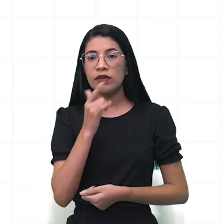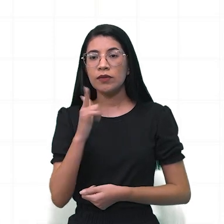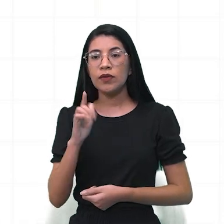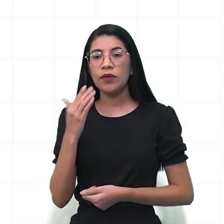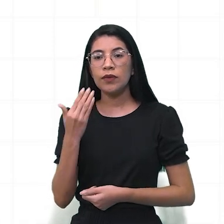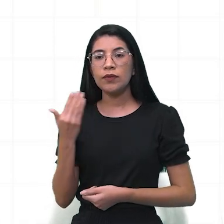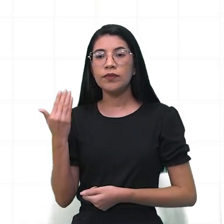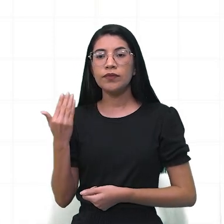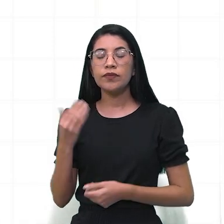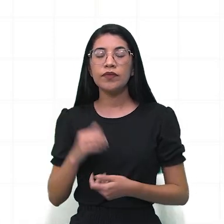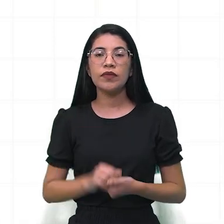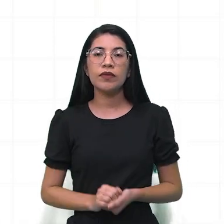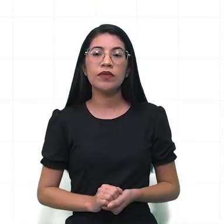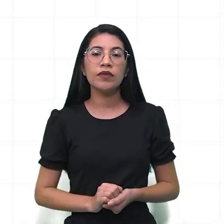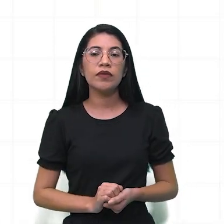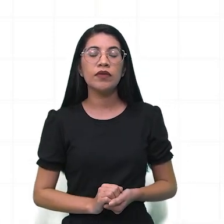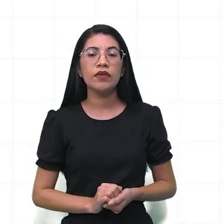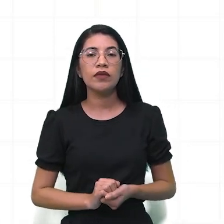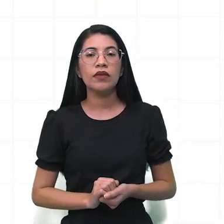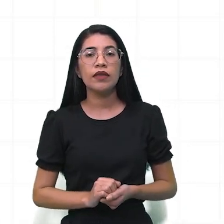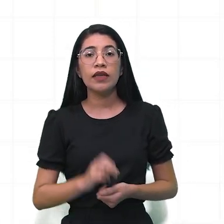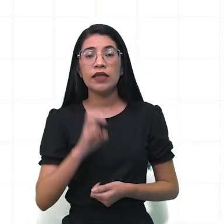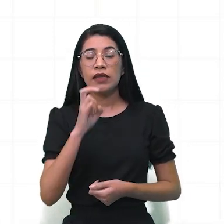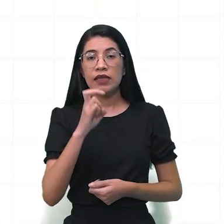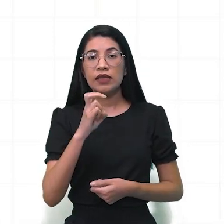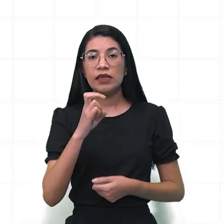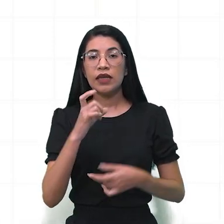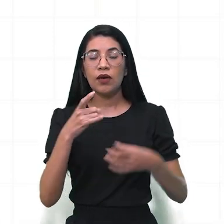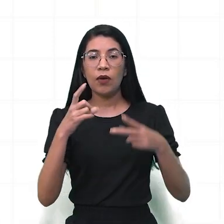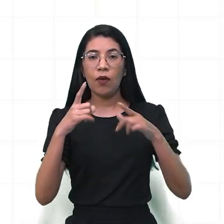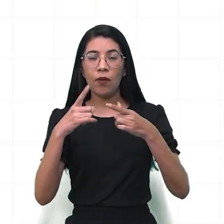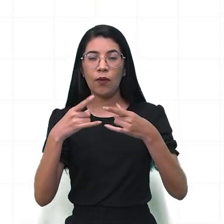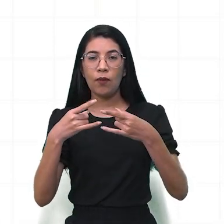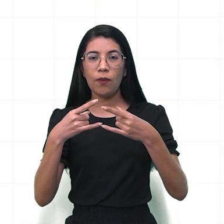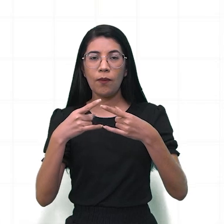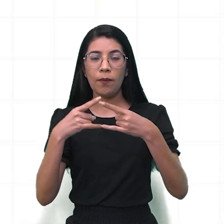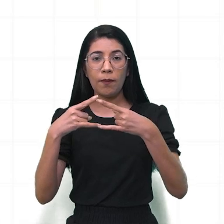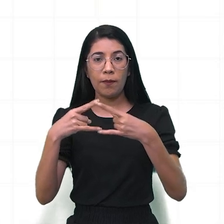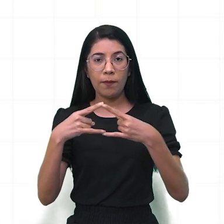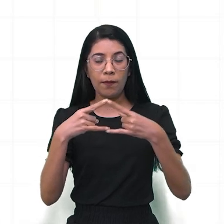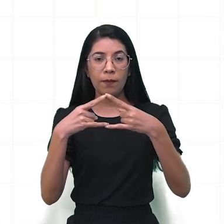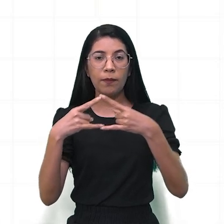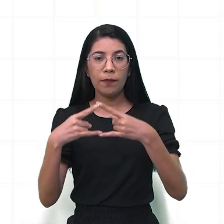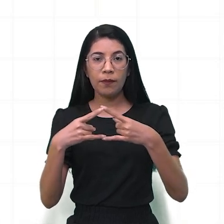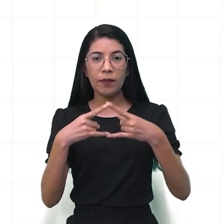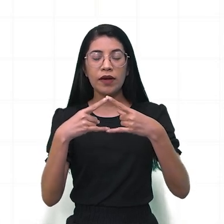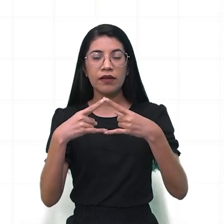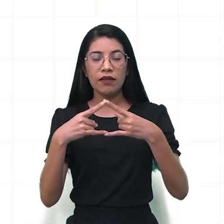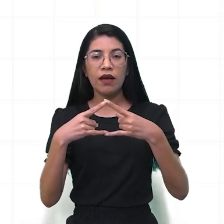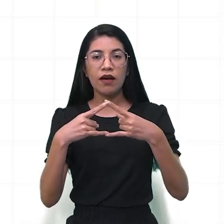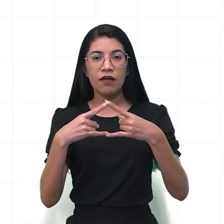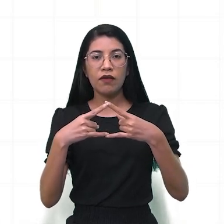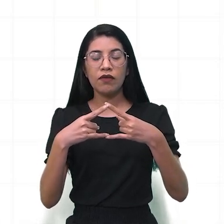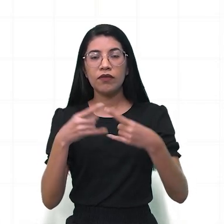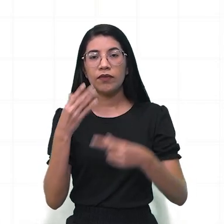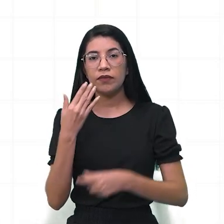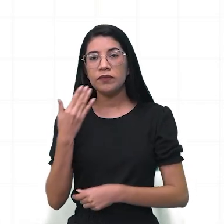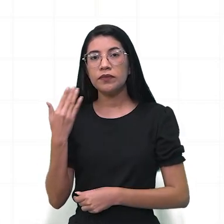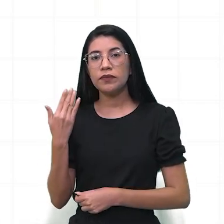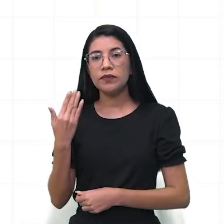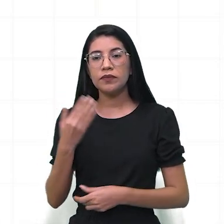1, 2, 3, 4, 5. Então, esse aqui é um pentágono. Esse outro aqui,